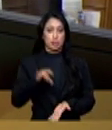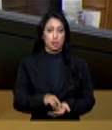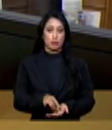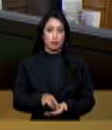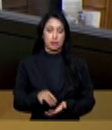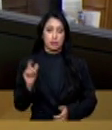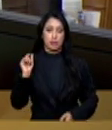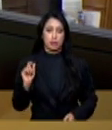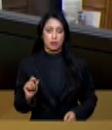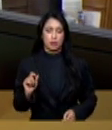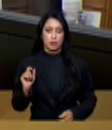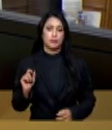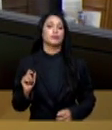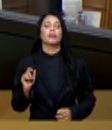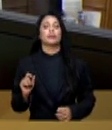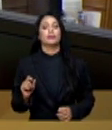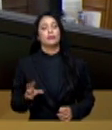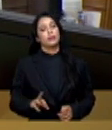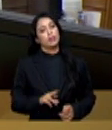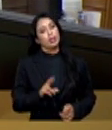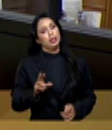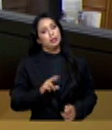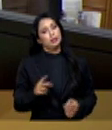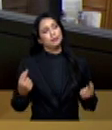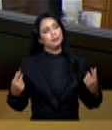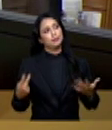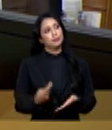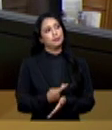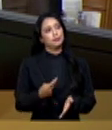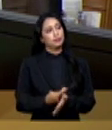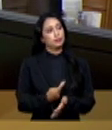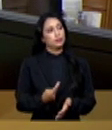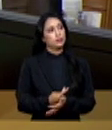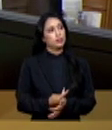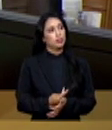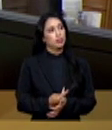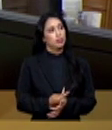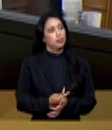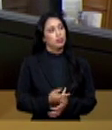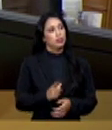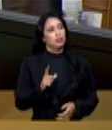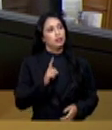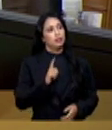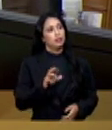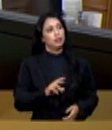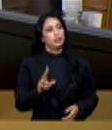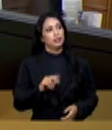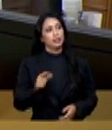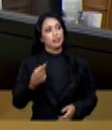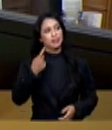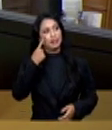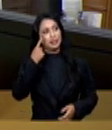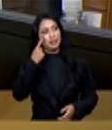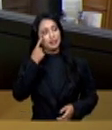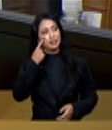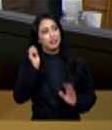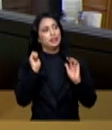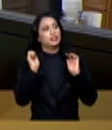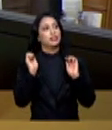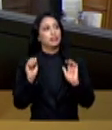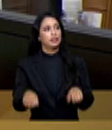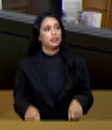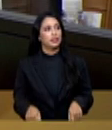que ali estão inequivocamente envolvidos por isso não antevejo possibilidade